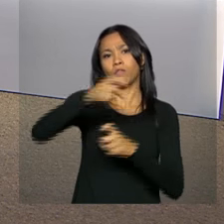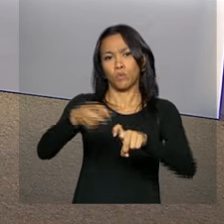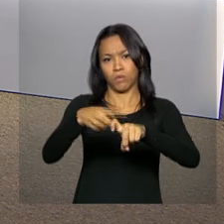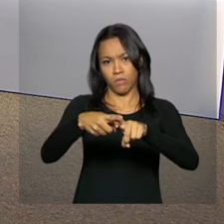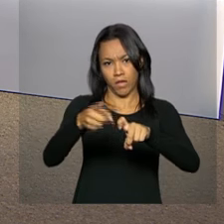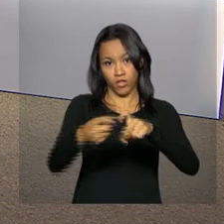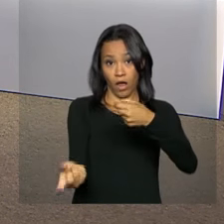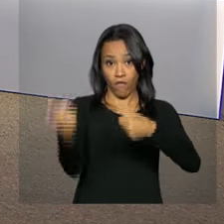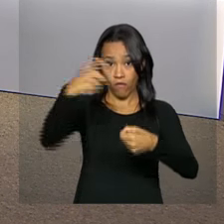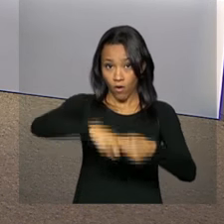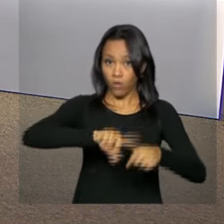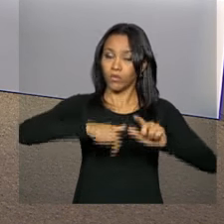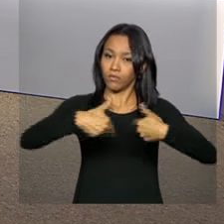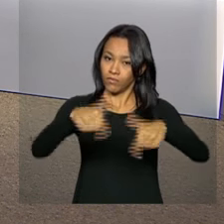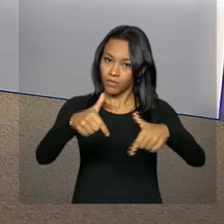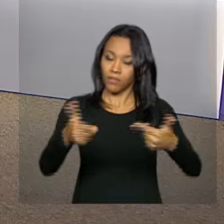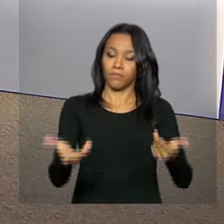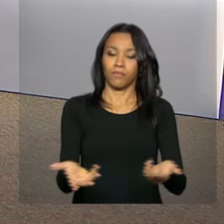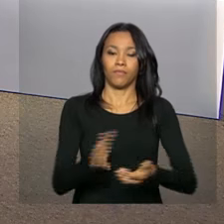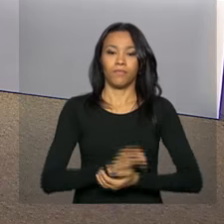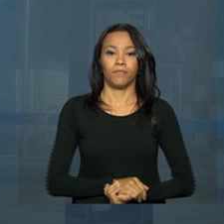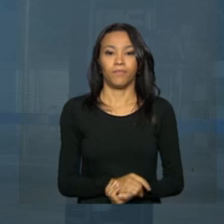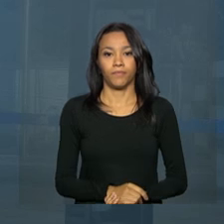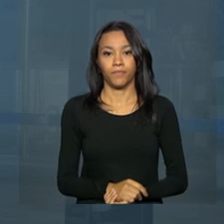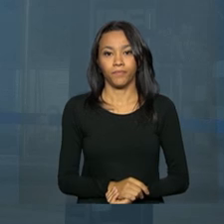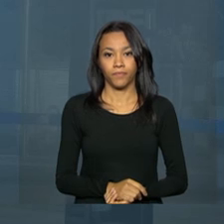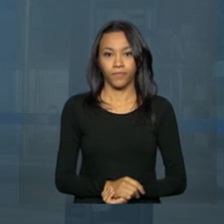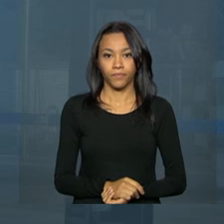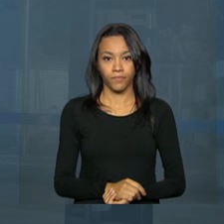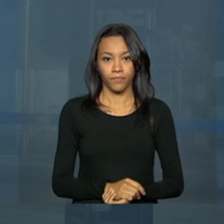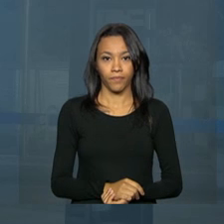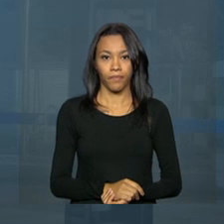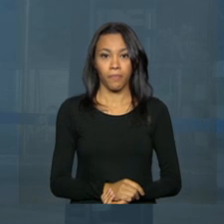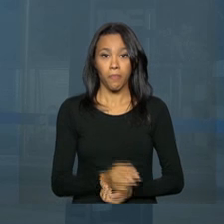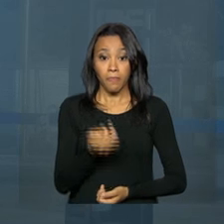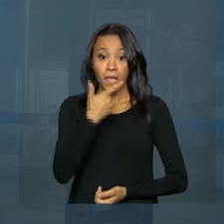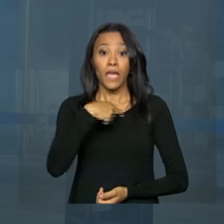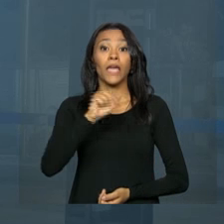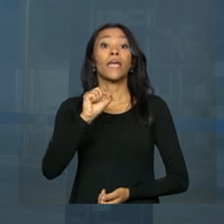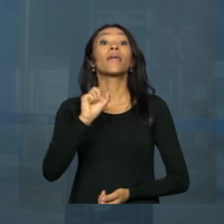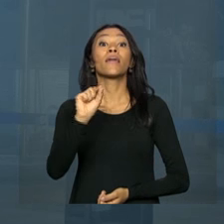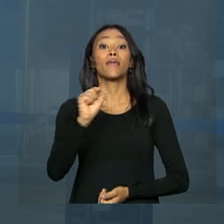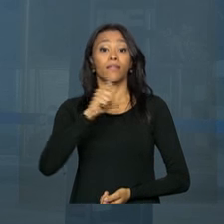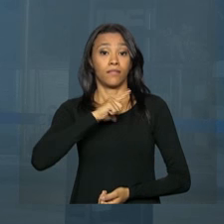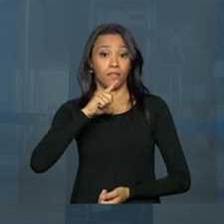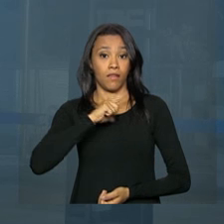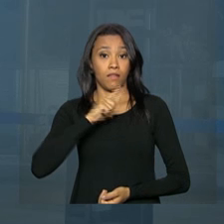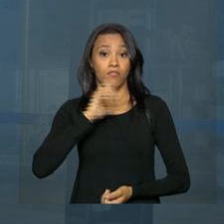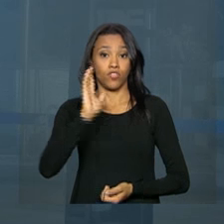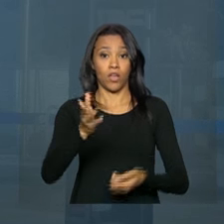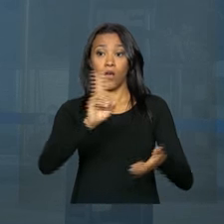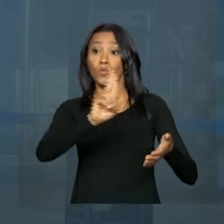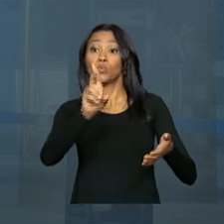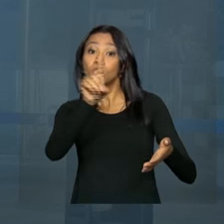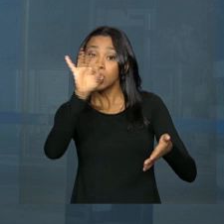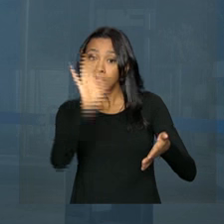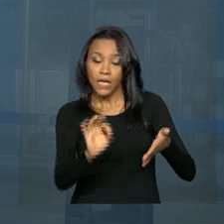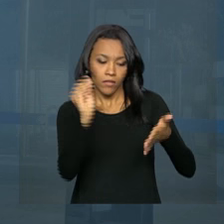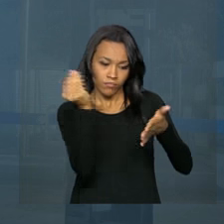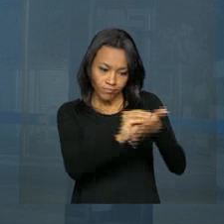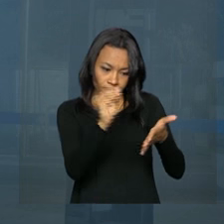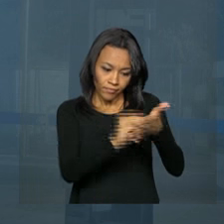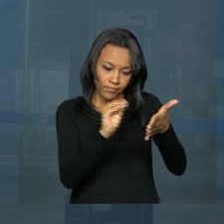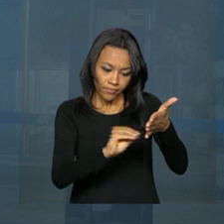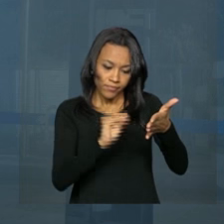a retomada do atendimento ao público quem tem agendamento marcado deve ir no dia e